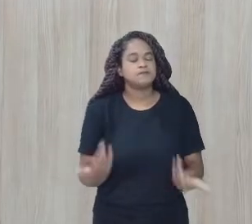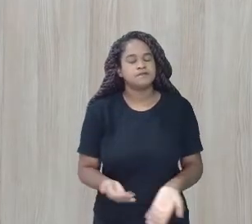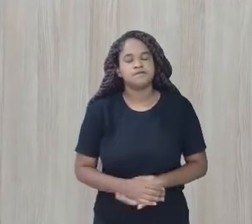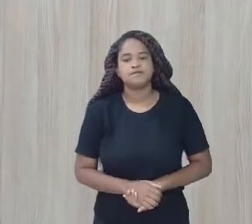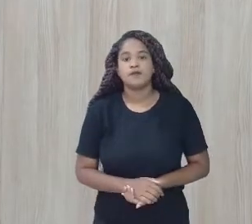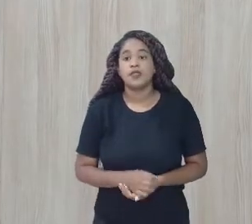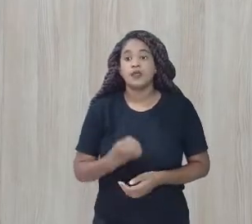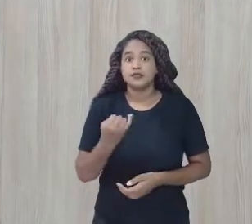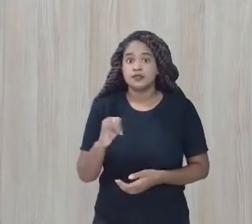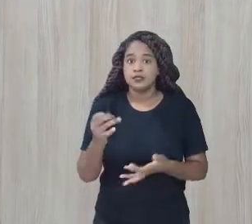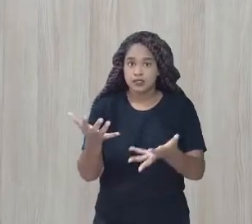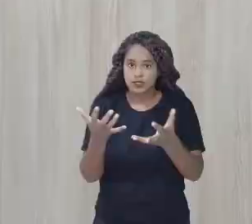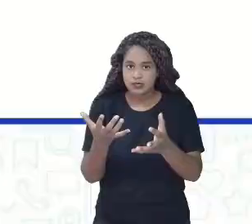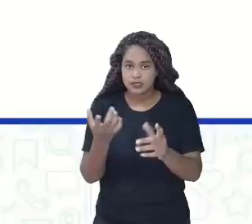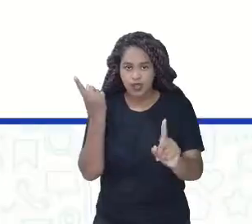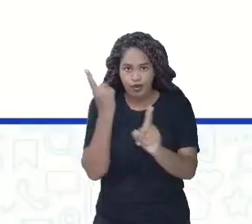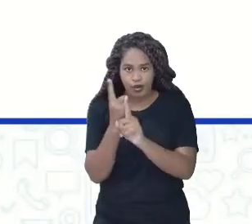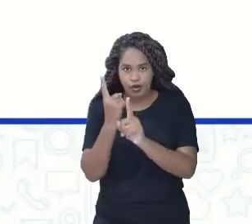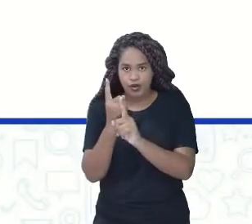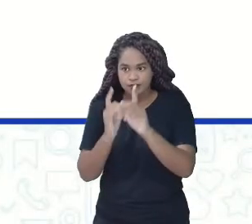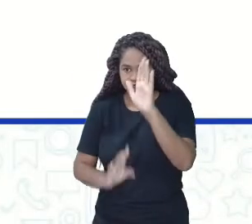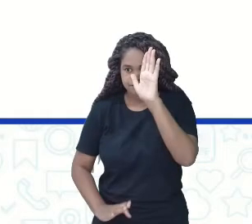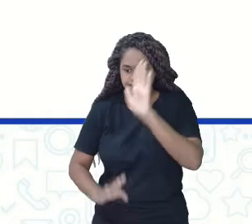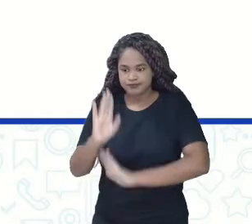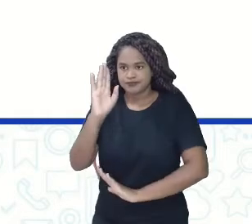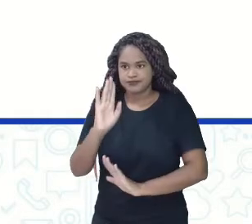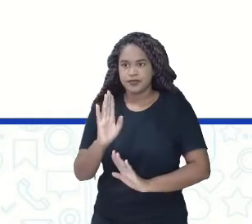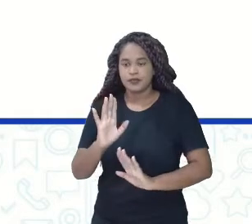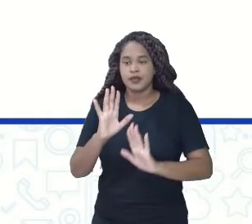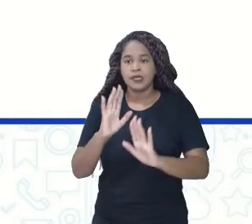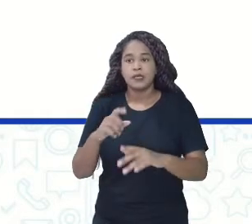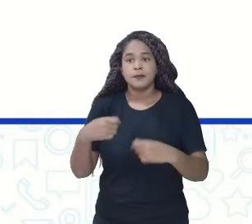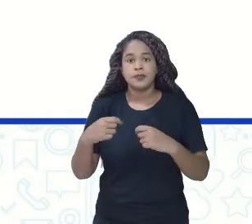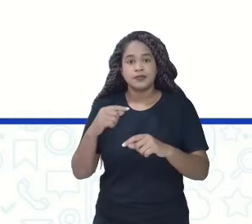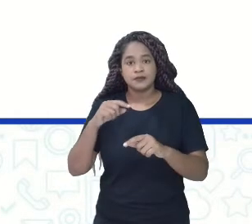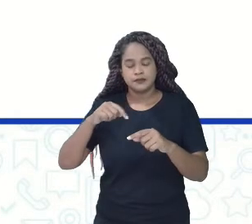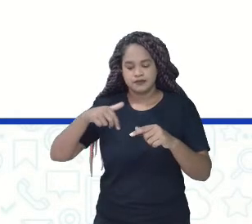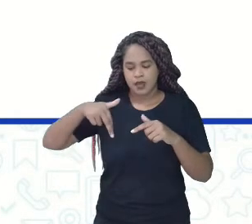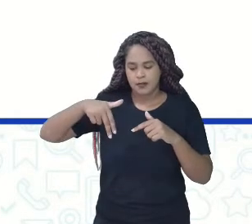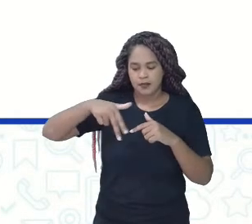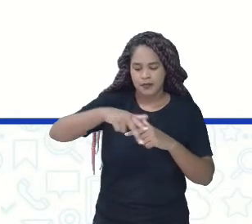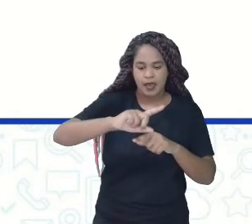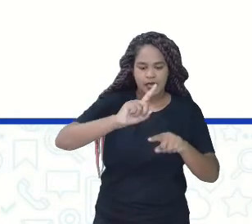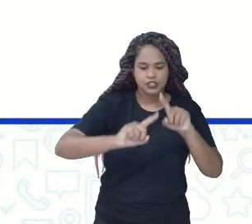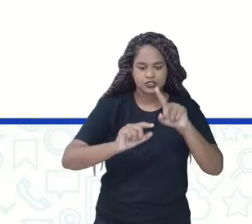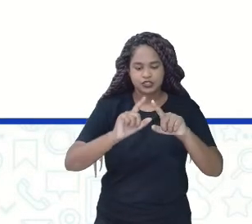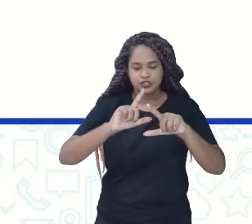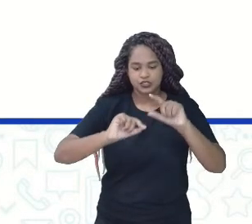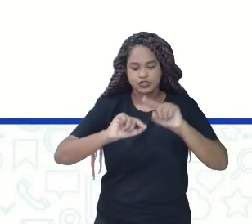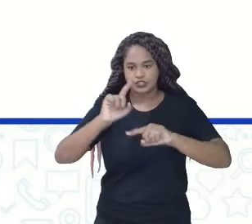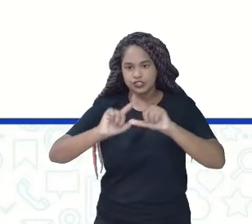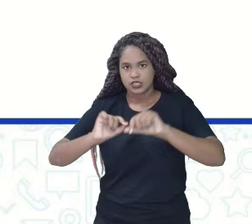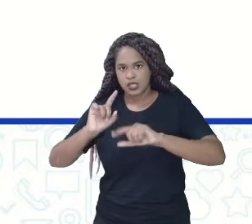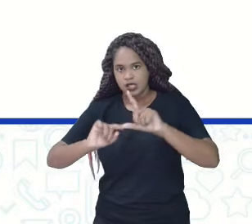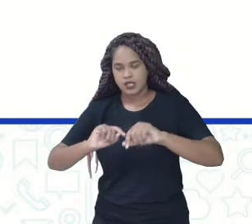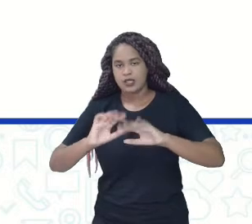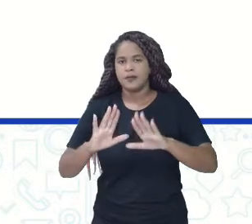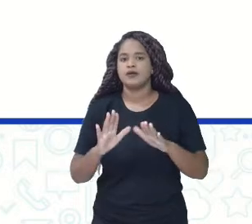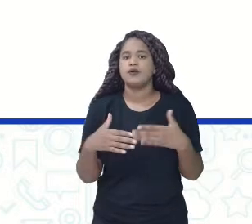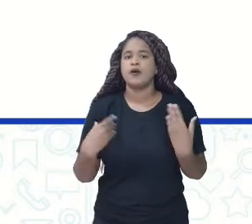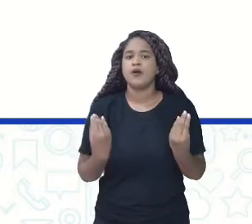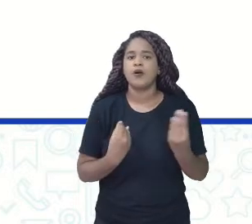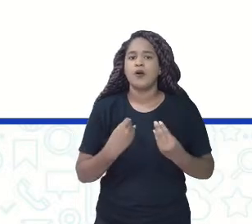chegar no foguetinho passando pela estrela, qual seria a sequência correta que a gente deveria fazer, a ordem